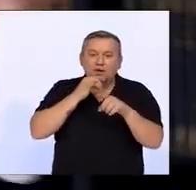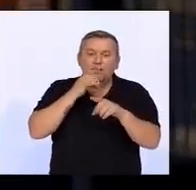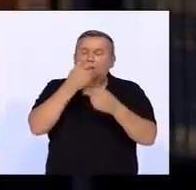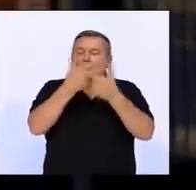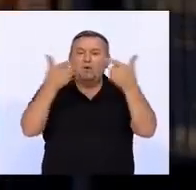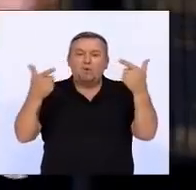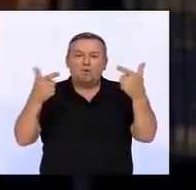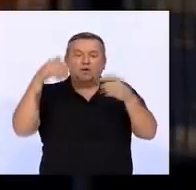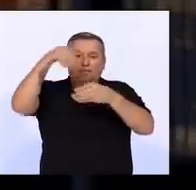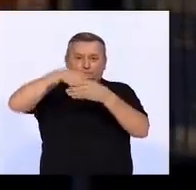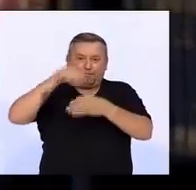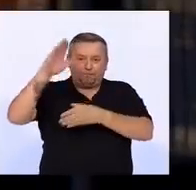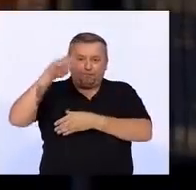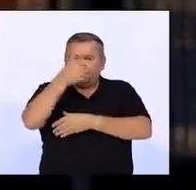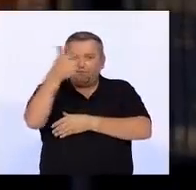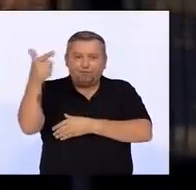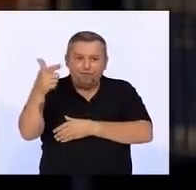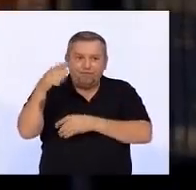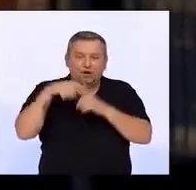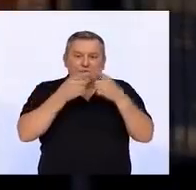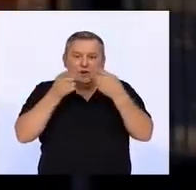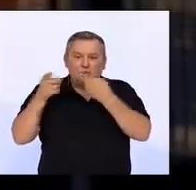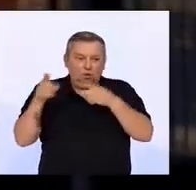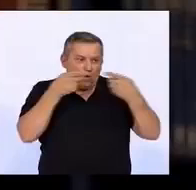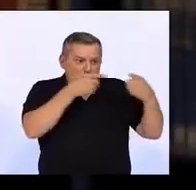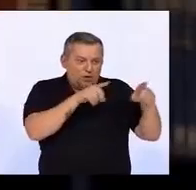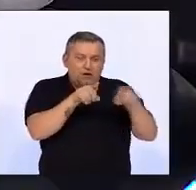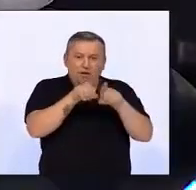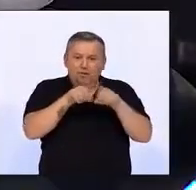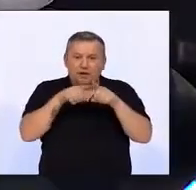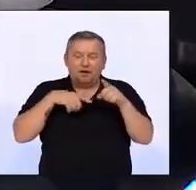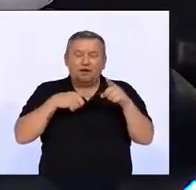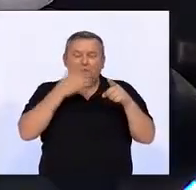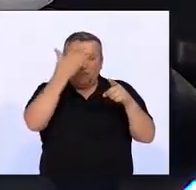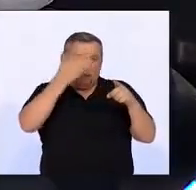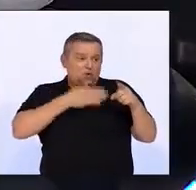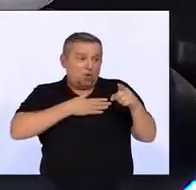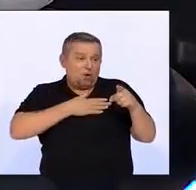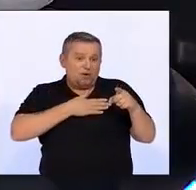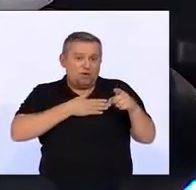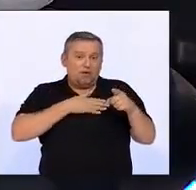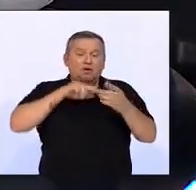não está tendo esta oposição e que não tem essa rejeição,